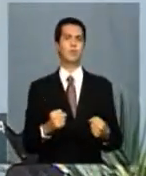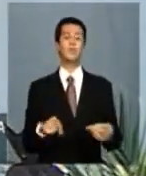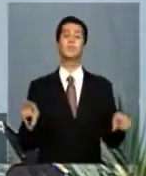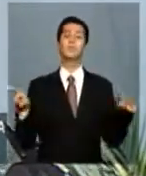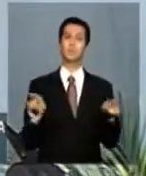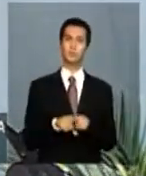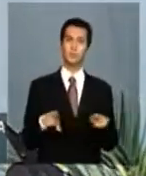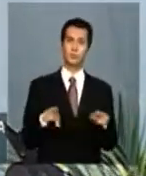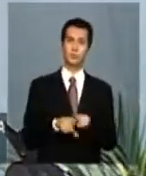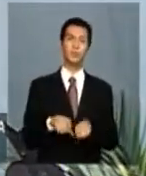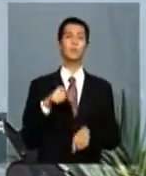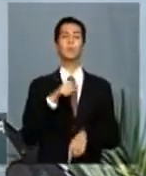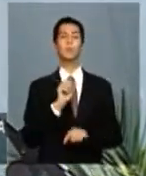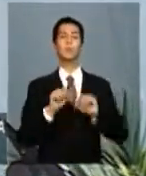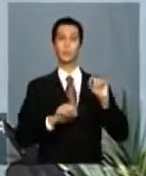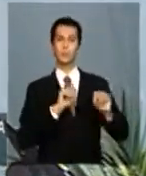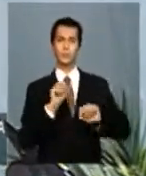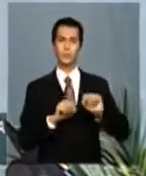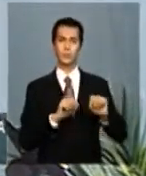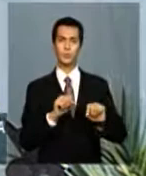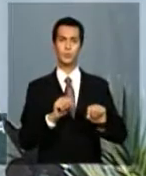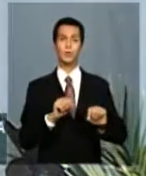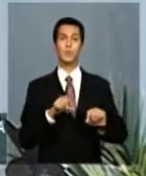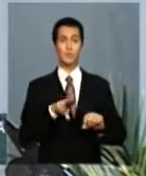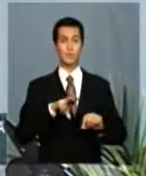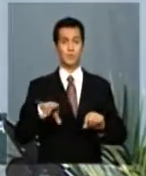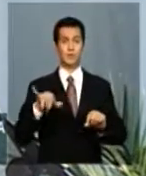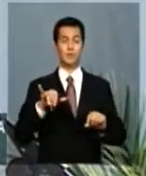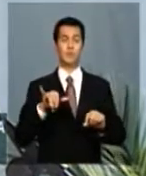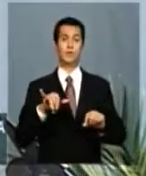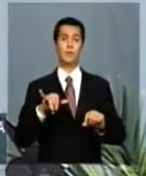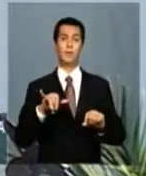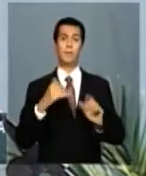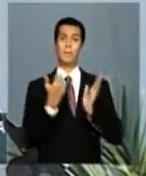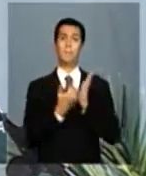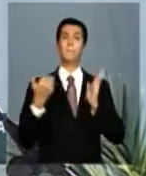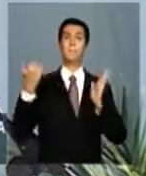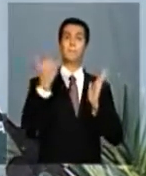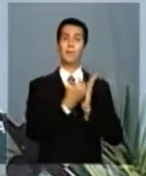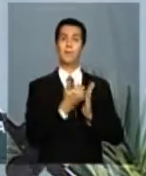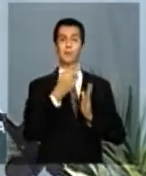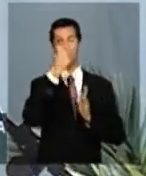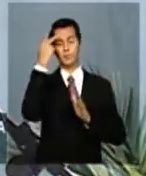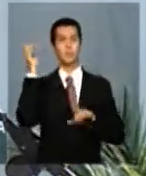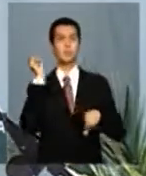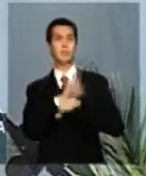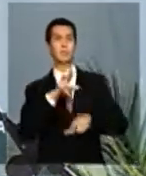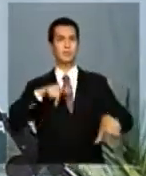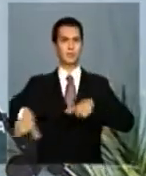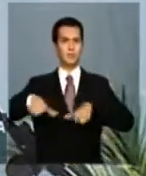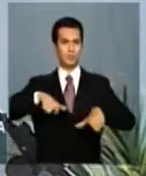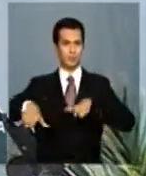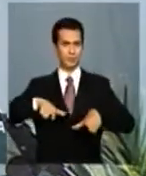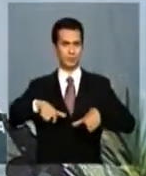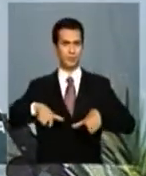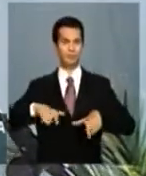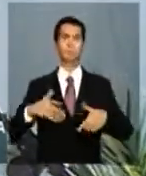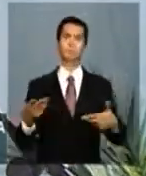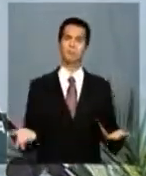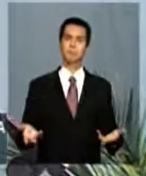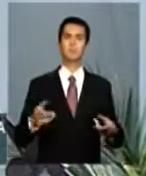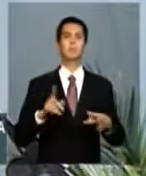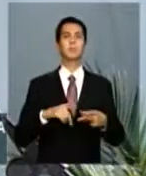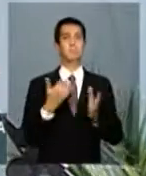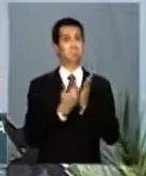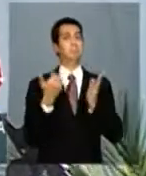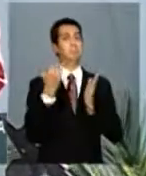mesmo tempo, ela representa aumento da contratação de mão de obra, portanto, aumento de emprego.